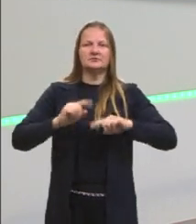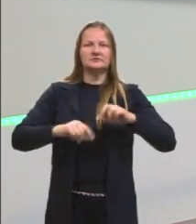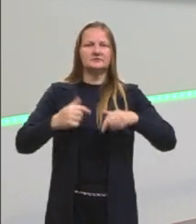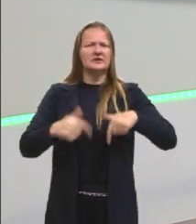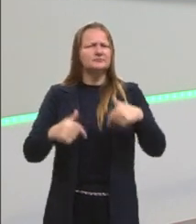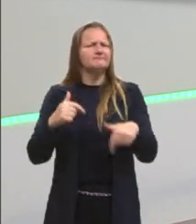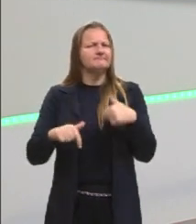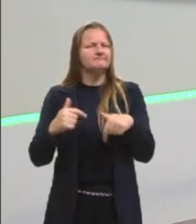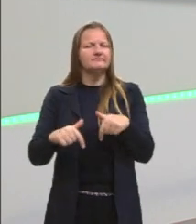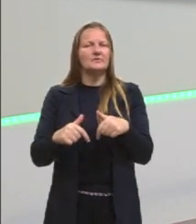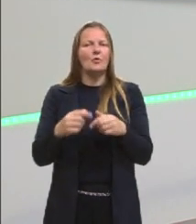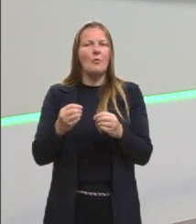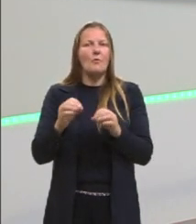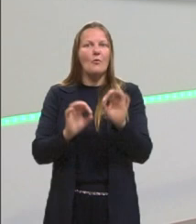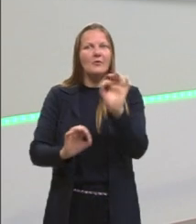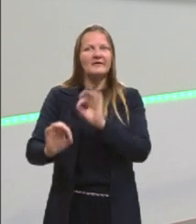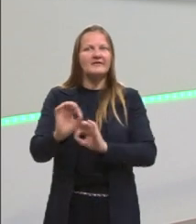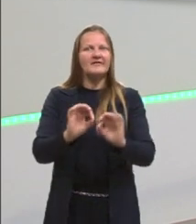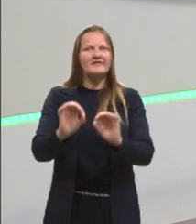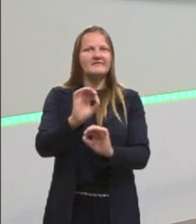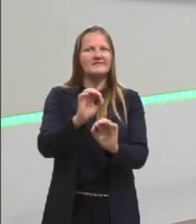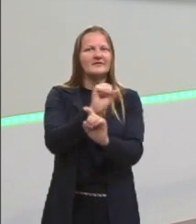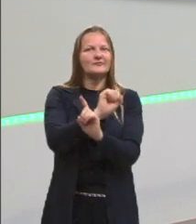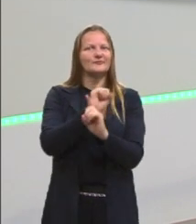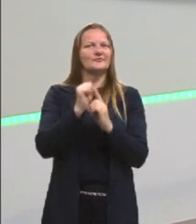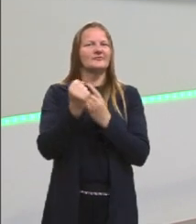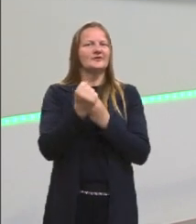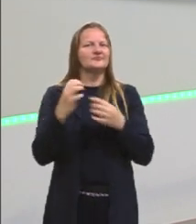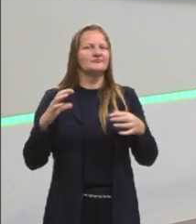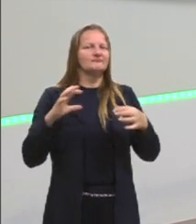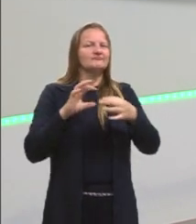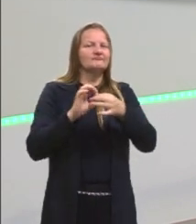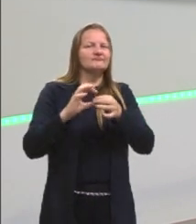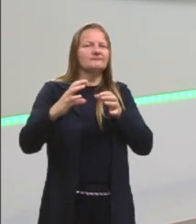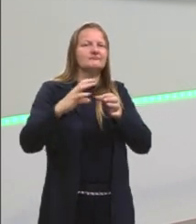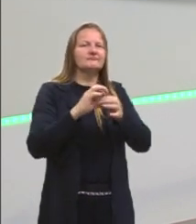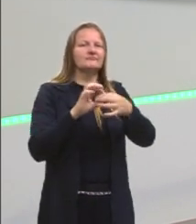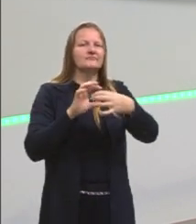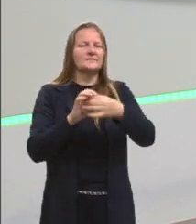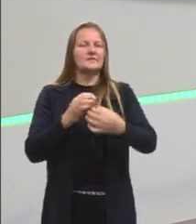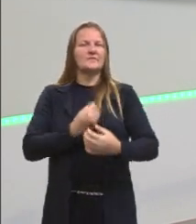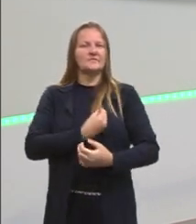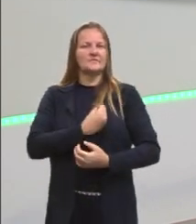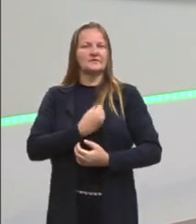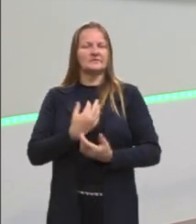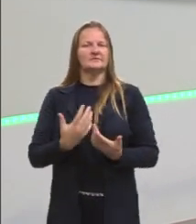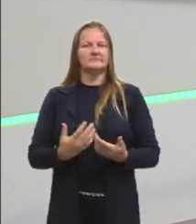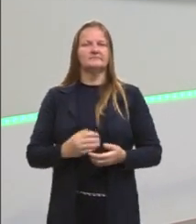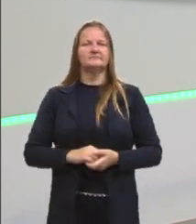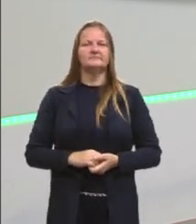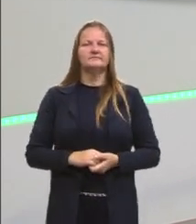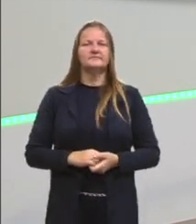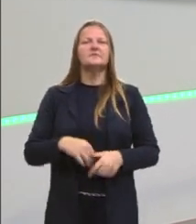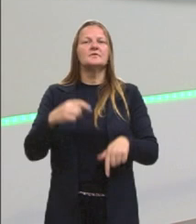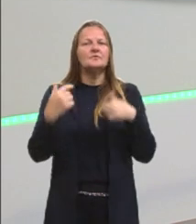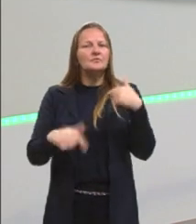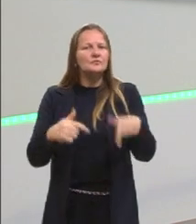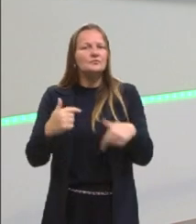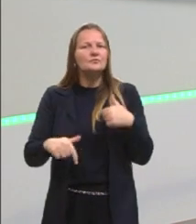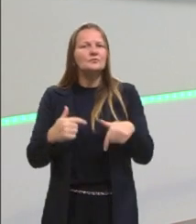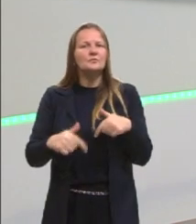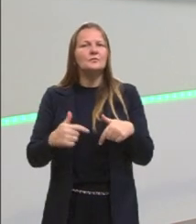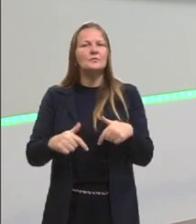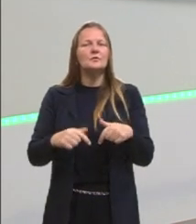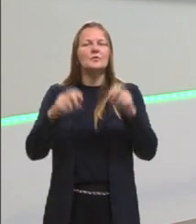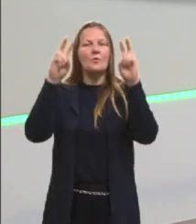ela é Ela está conectada com as outras atividades né E aí ele vê se o trabalho como um